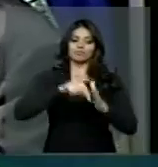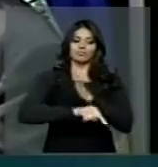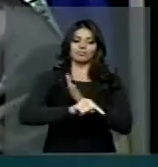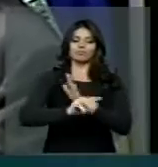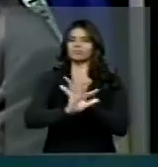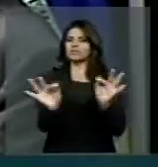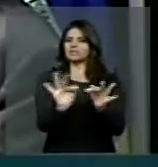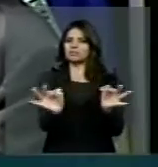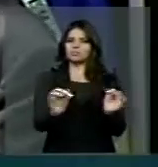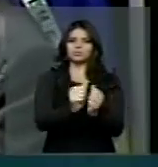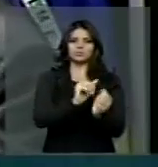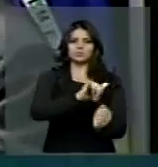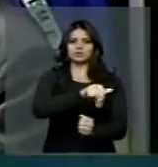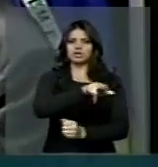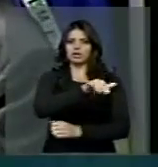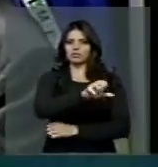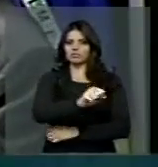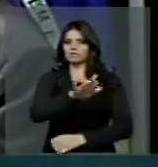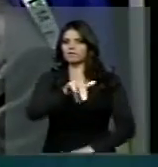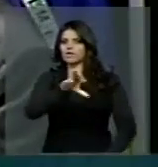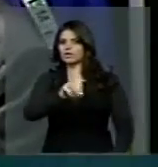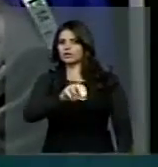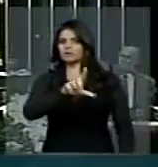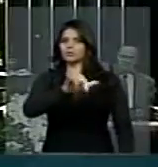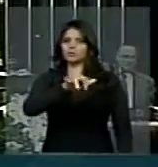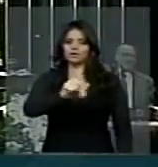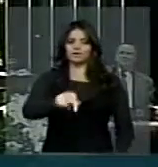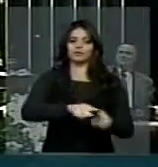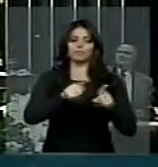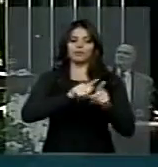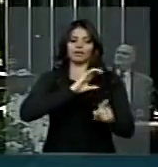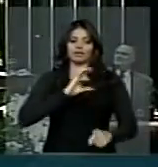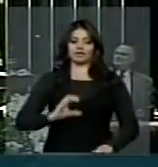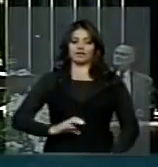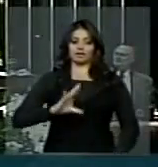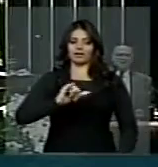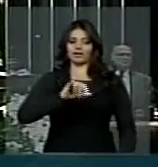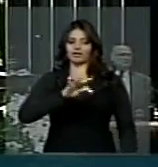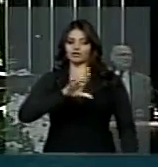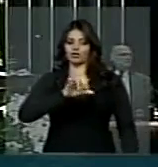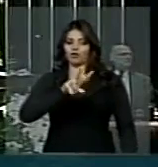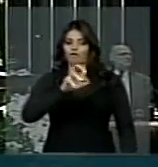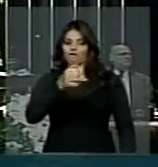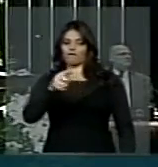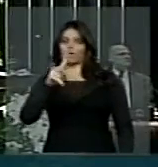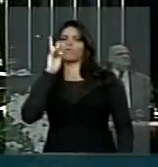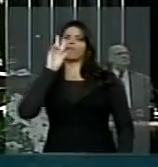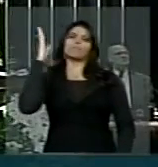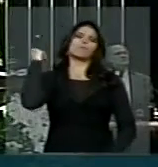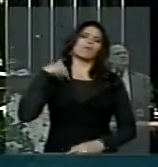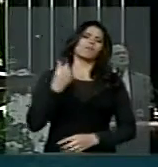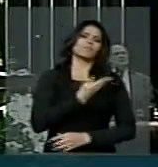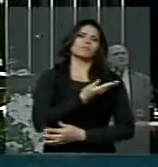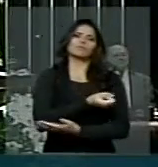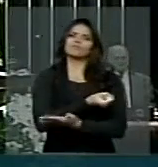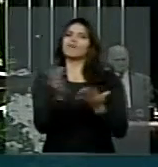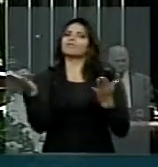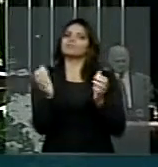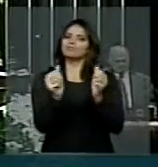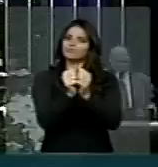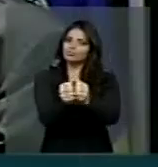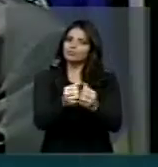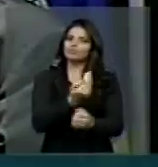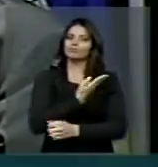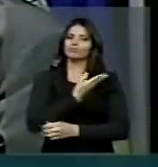com Jarbas, Fernando Lira e outros, Cristóvão Buarque também, vários amigos e companheiros